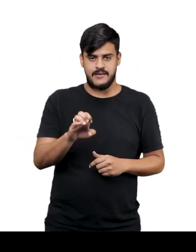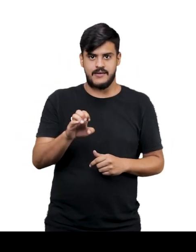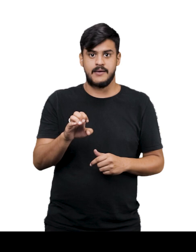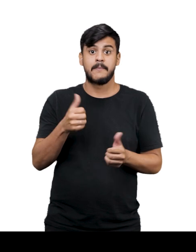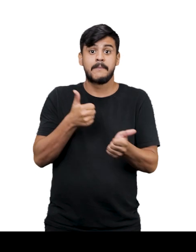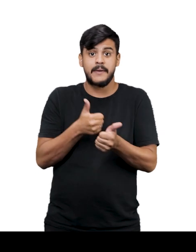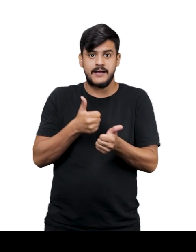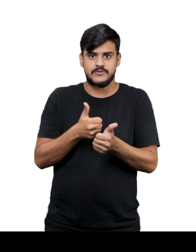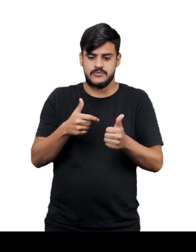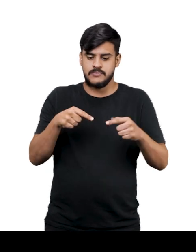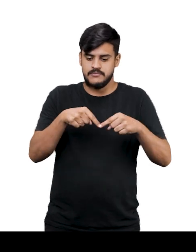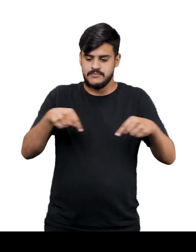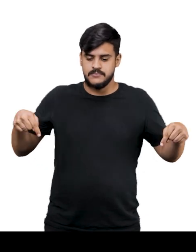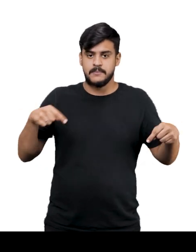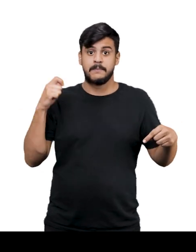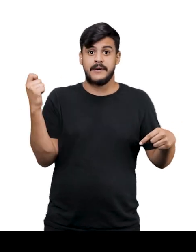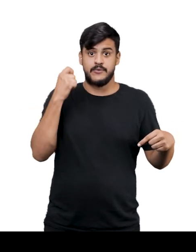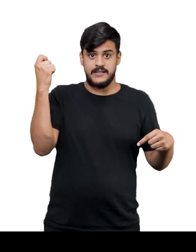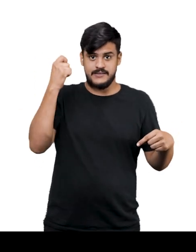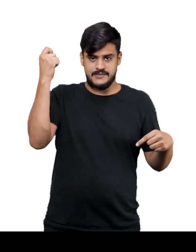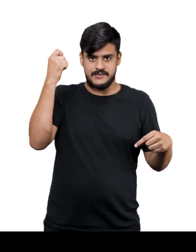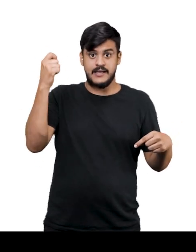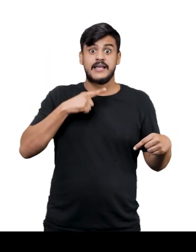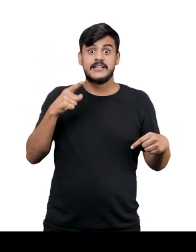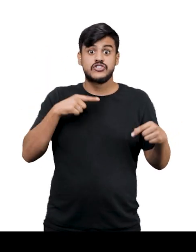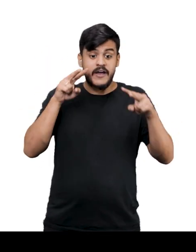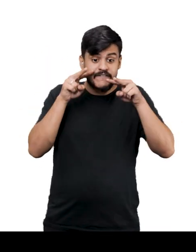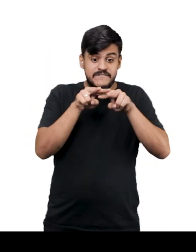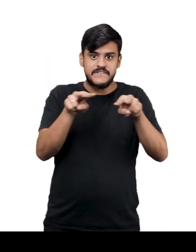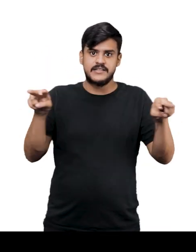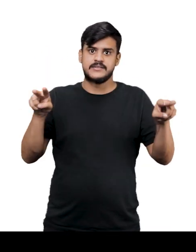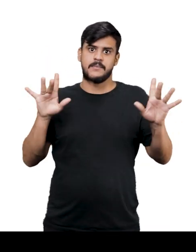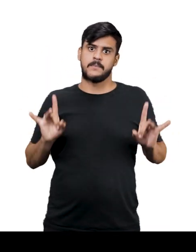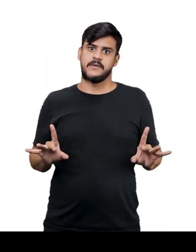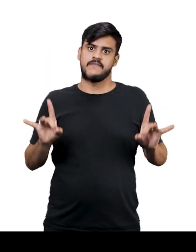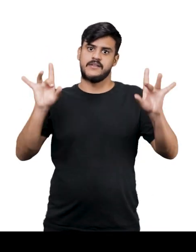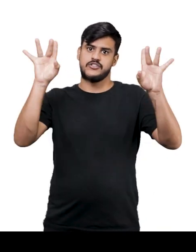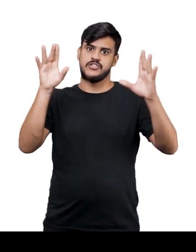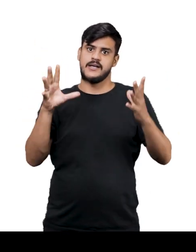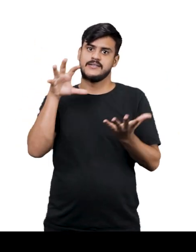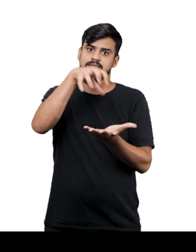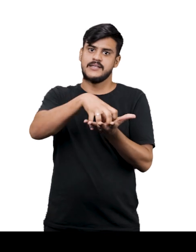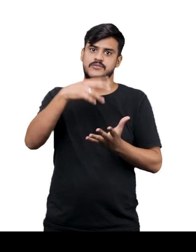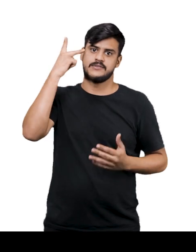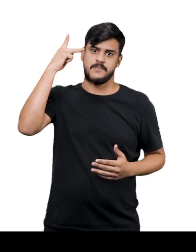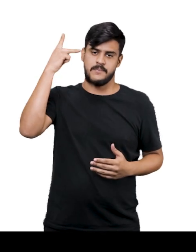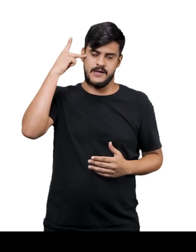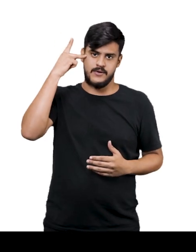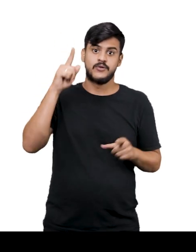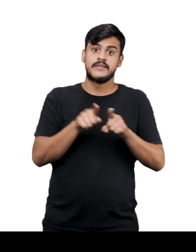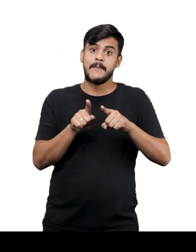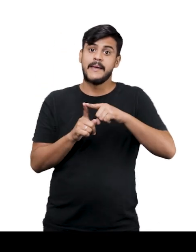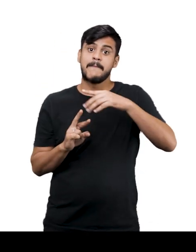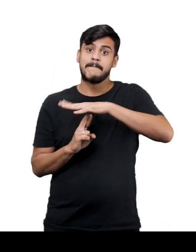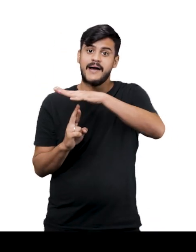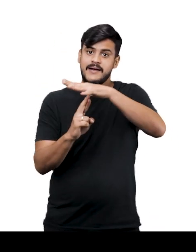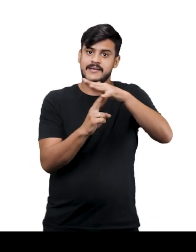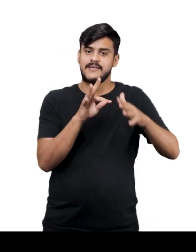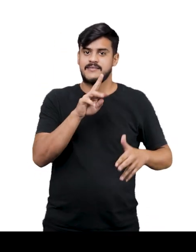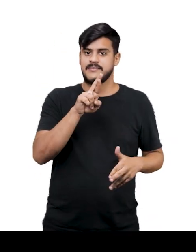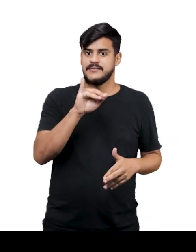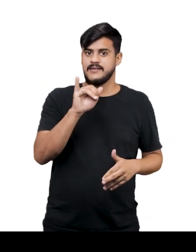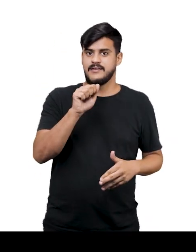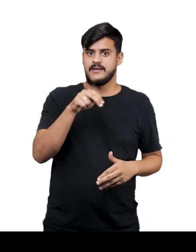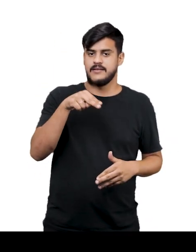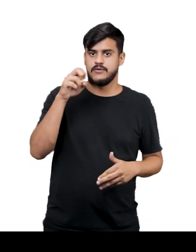Trianon, localizado na emergente Avenida Paulista, que dispunha de uma vista privilegiada do centro da cidade